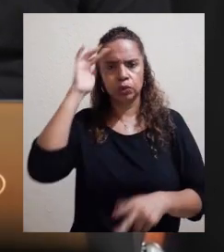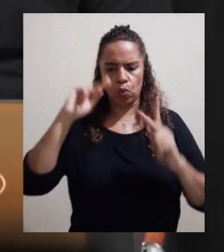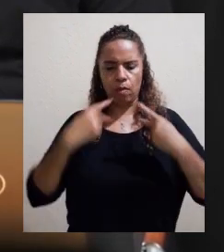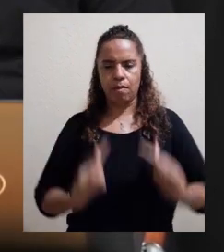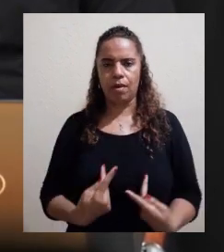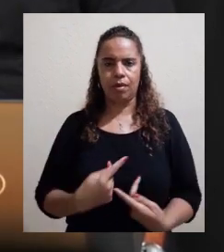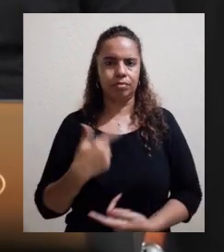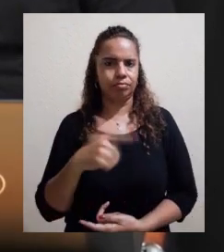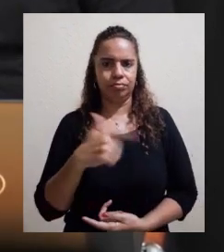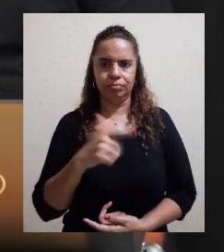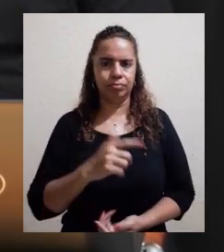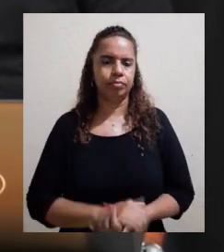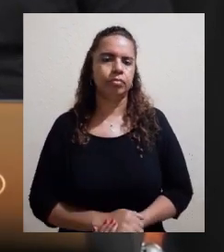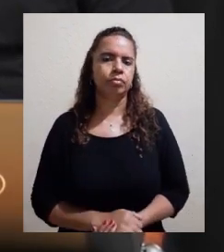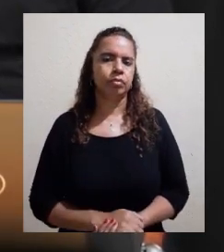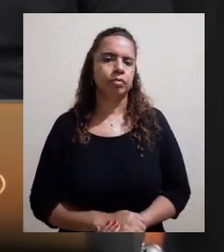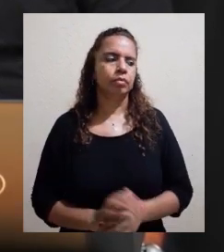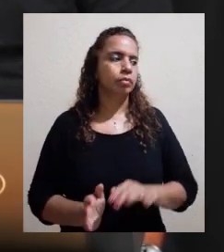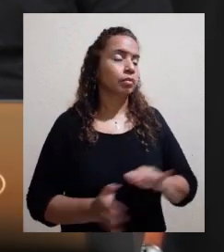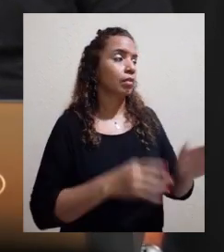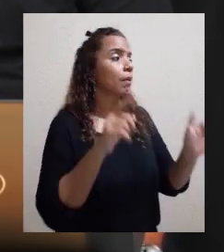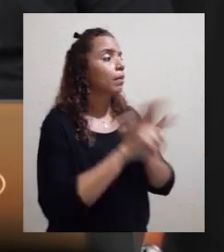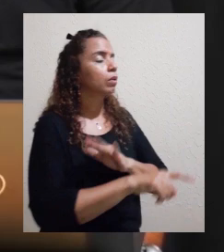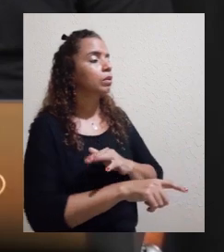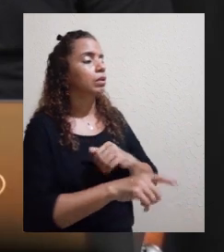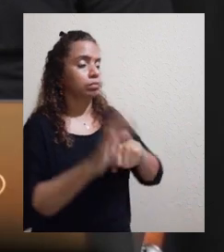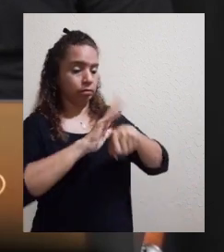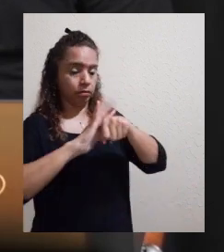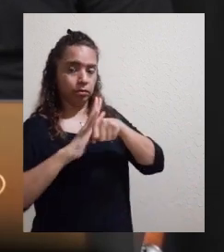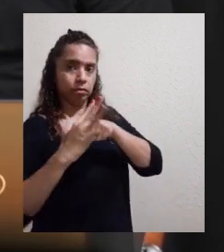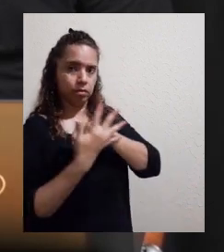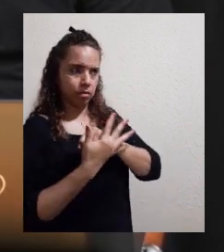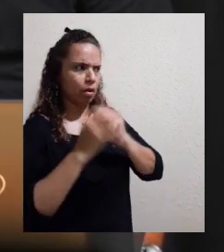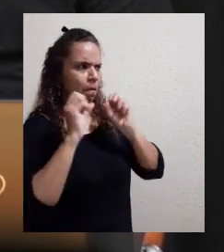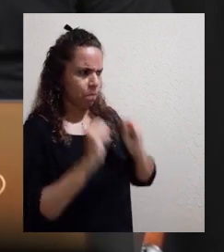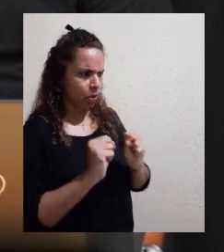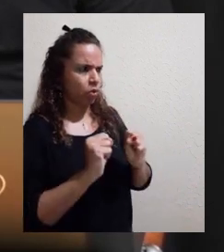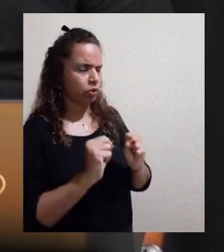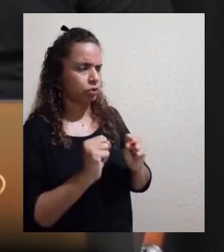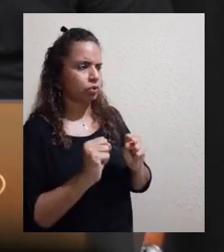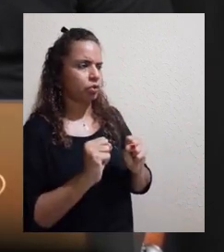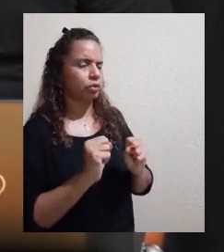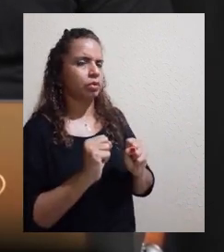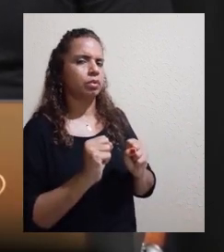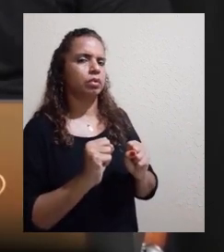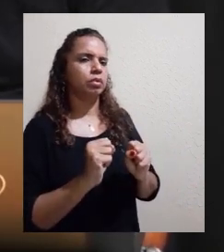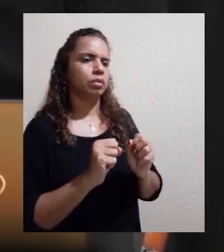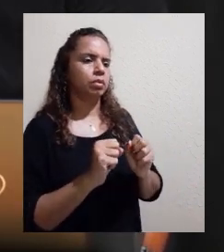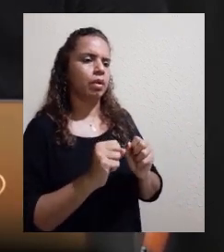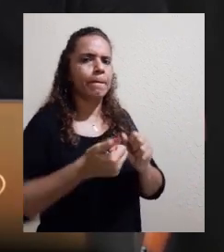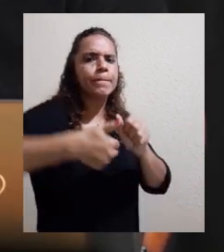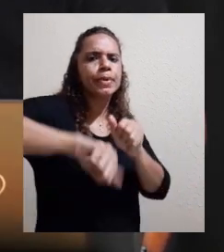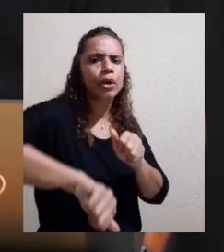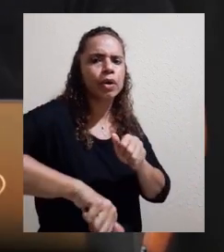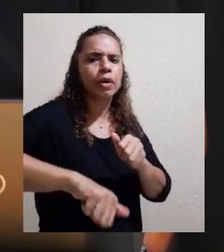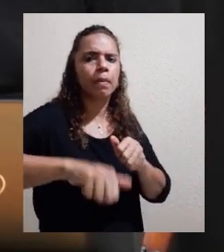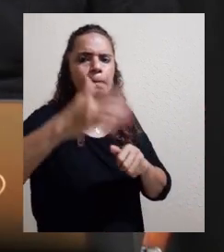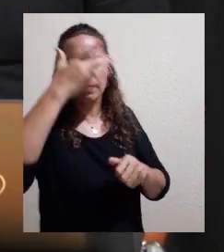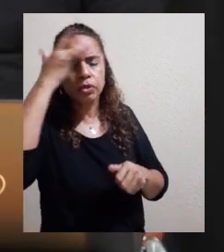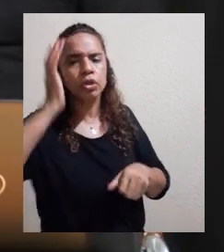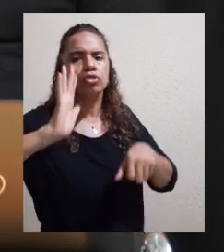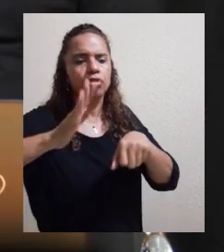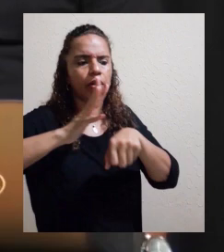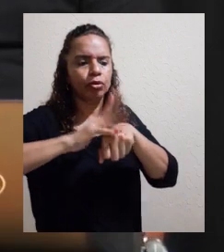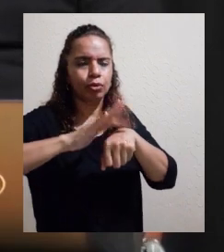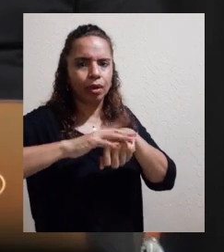Né? Se o Covid-19 pode piorar algumas das comorbidades que o paciente